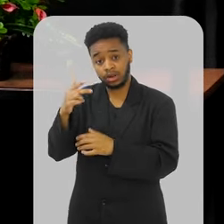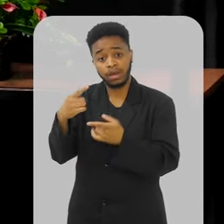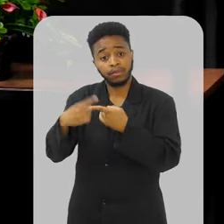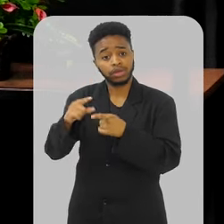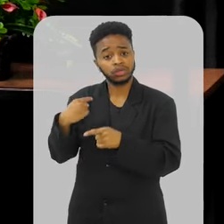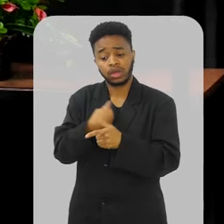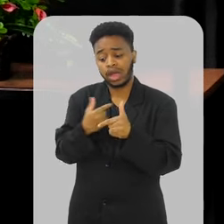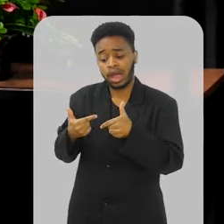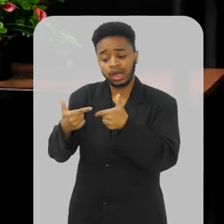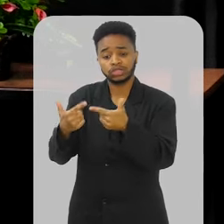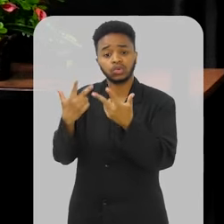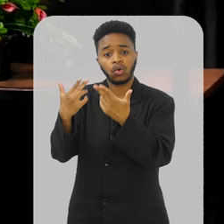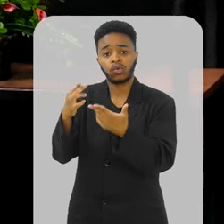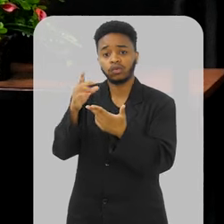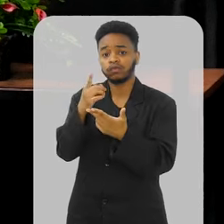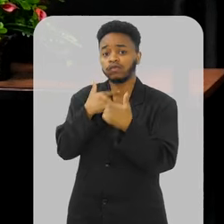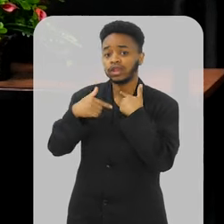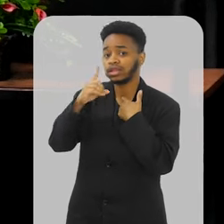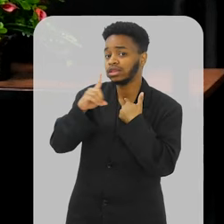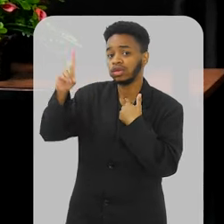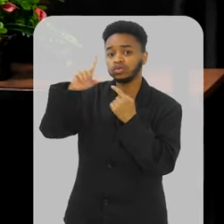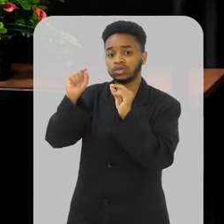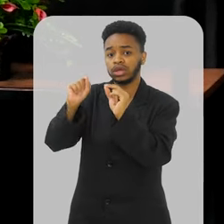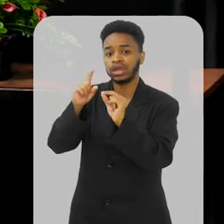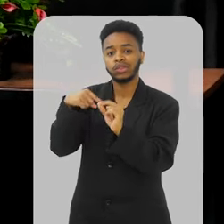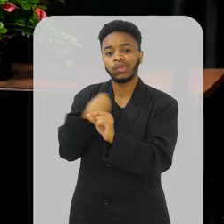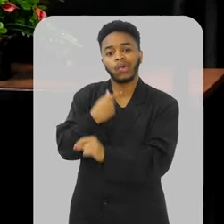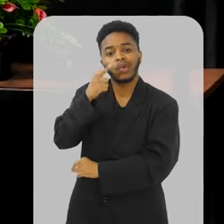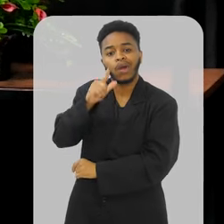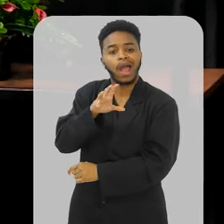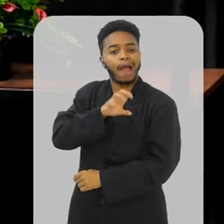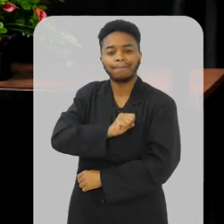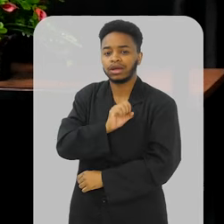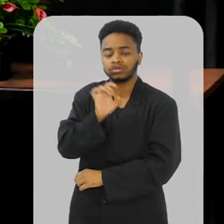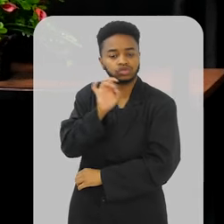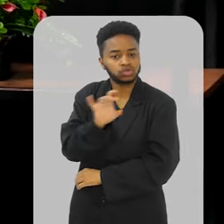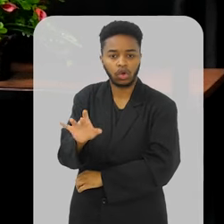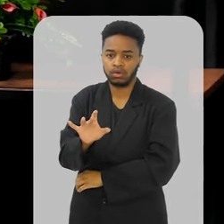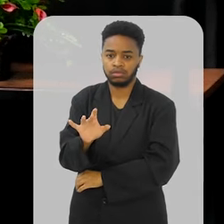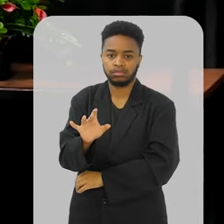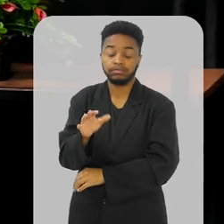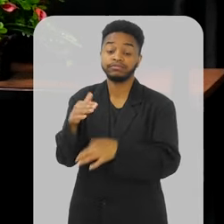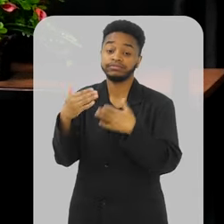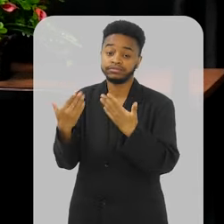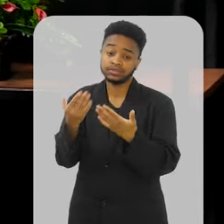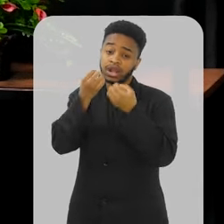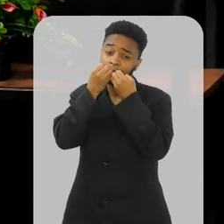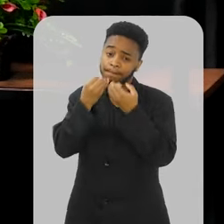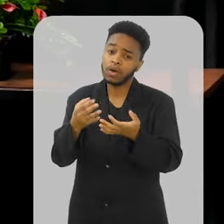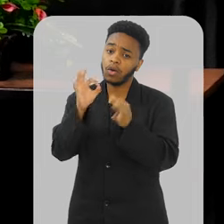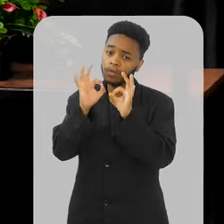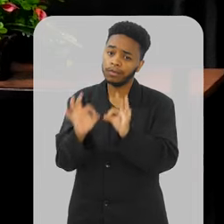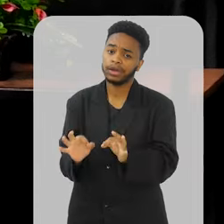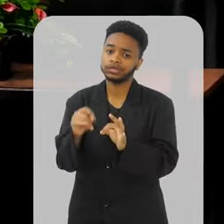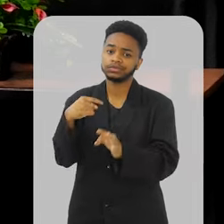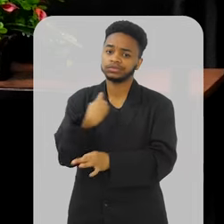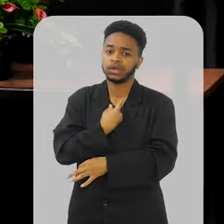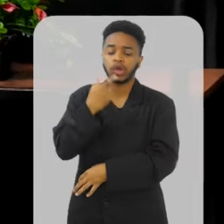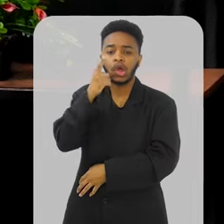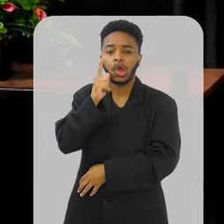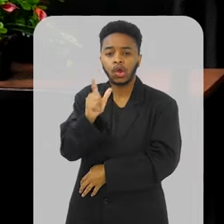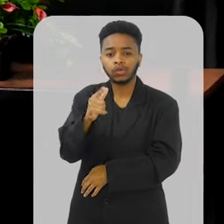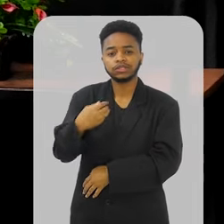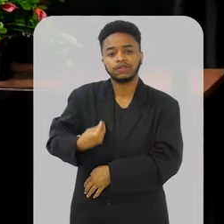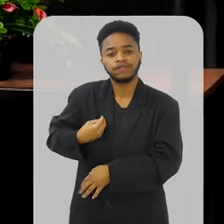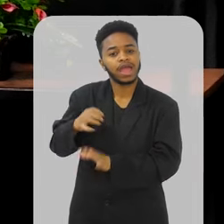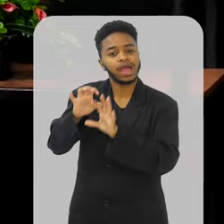próprio criador deseja de todos nós que pudéssemos amar unicamente amar e é muito bom poder entrar